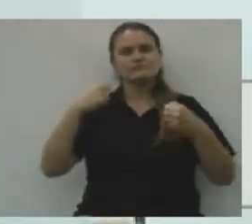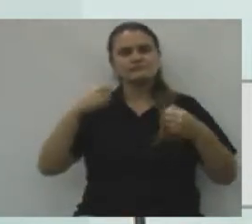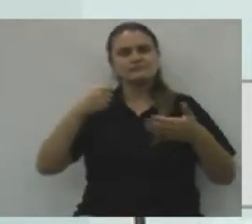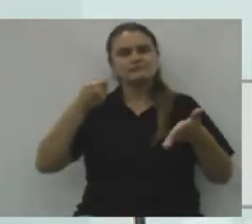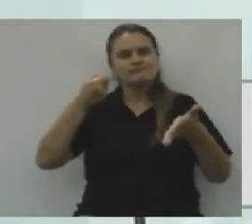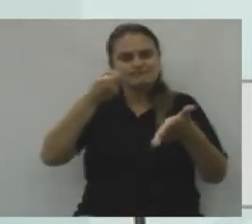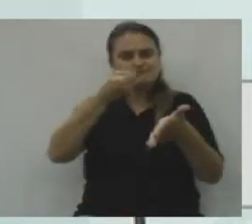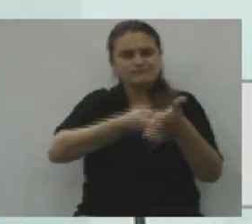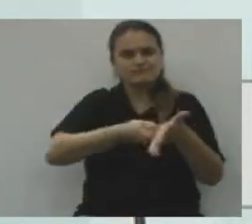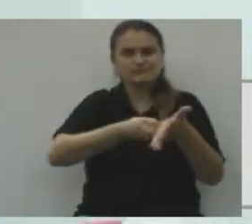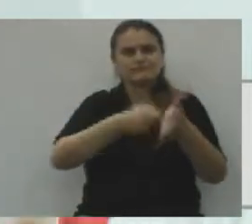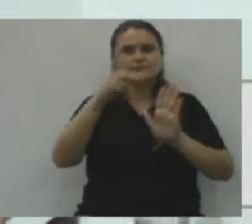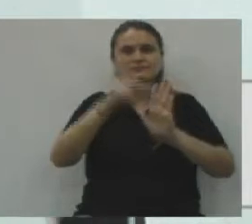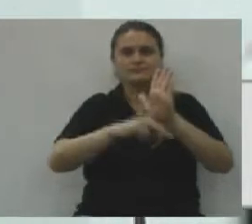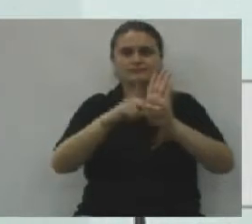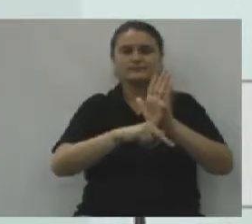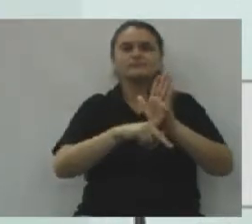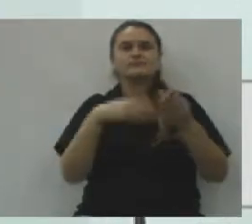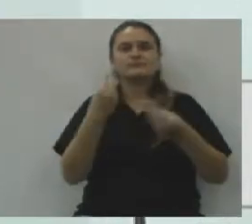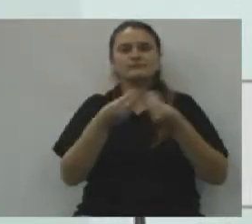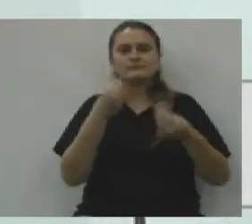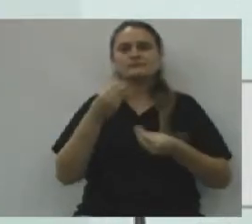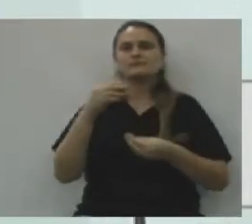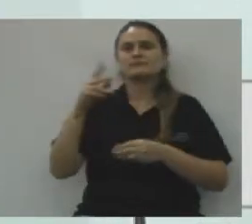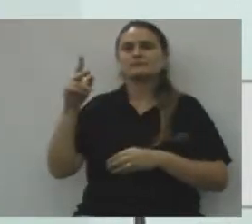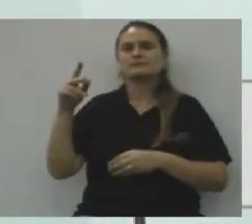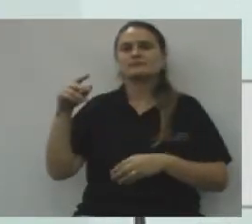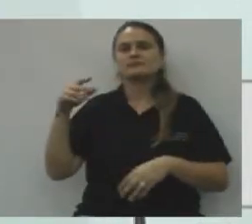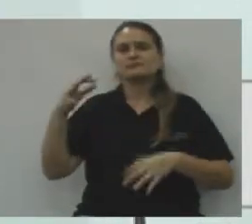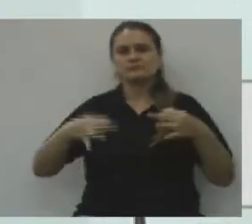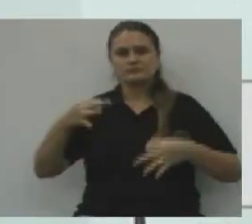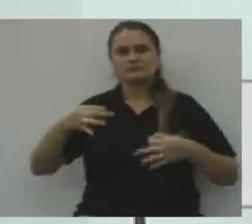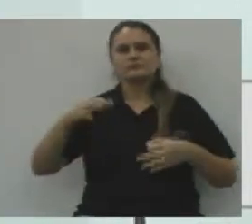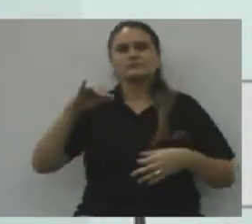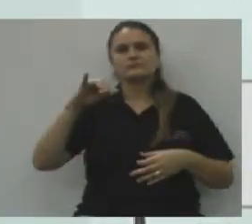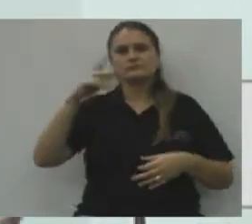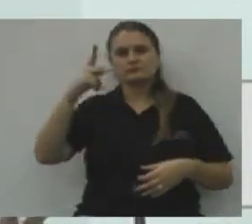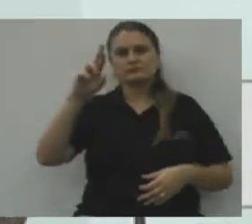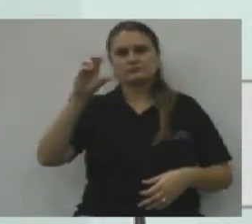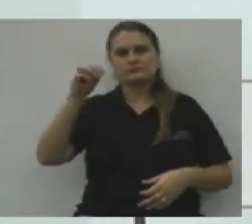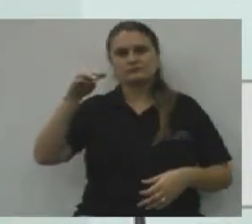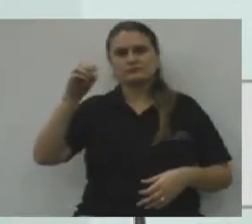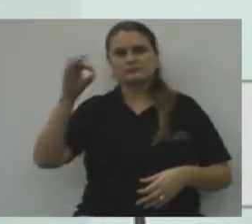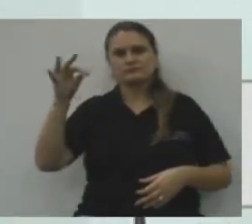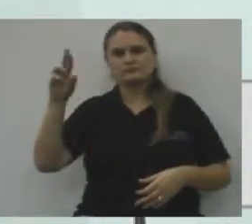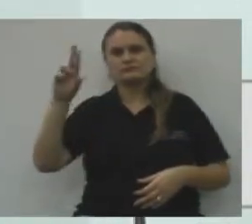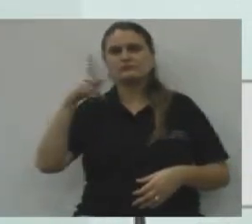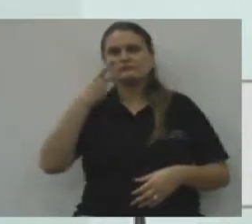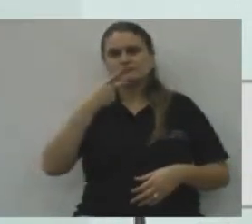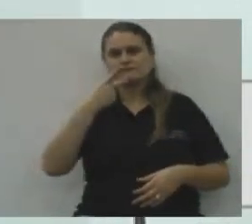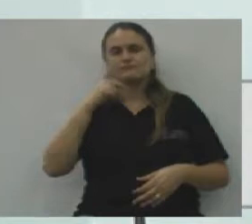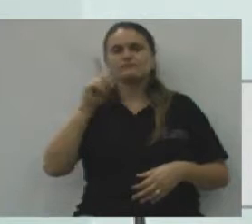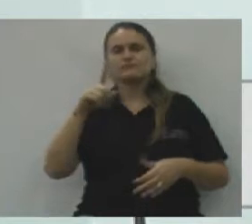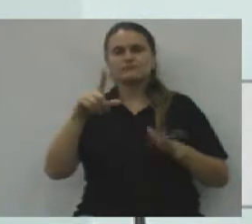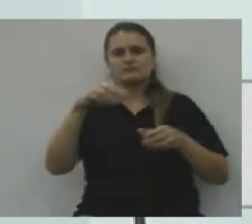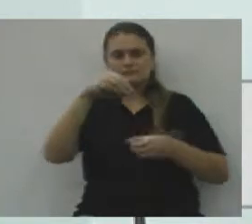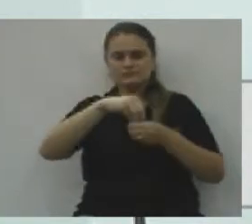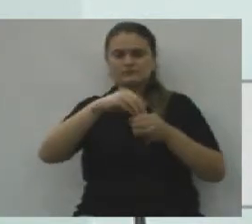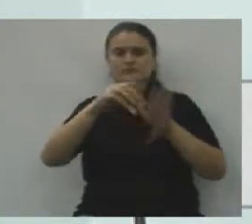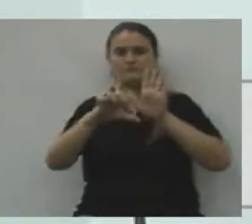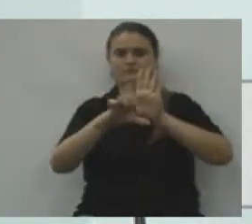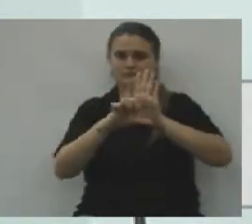imposição do programa, como bem destacou o nosso promotor de justiça, que por se tratar aí de um instrumento